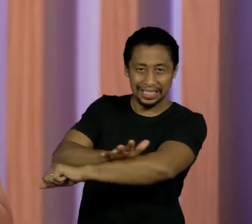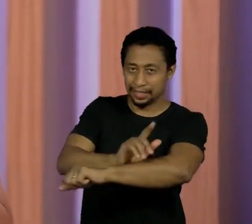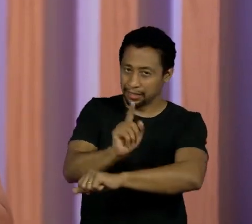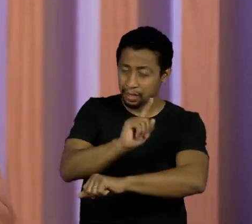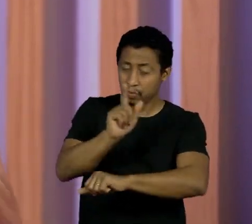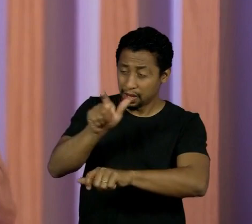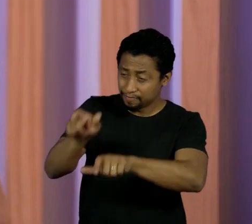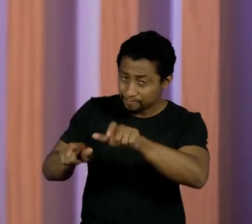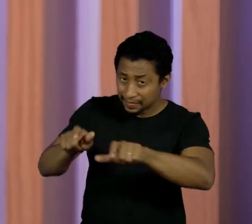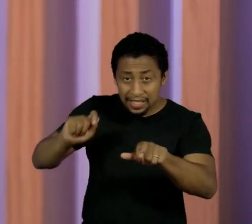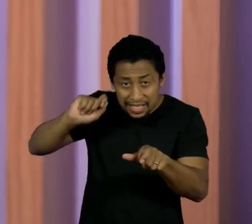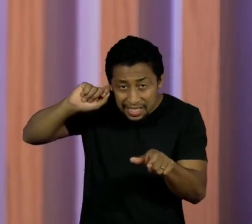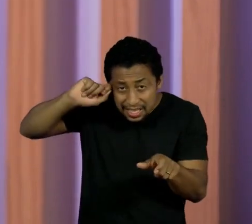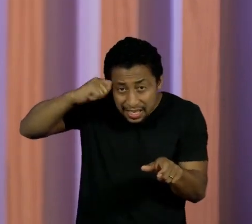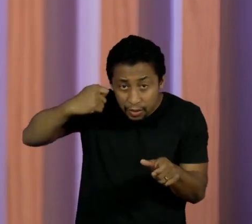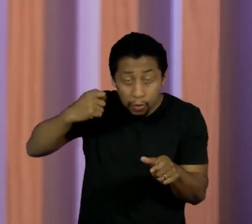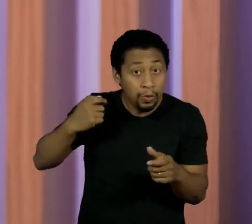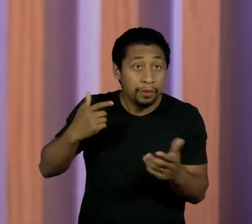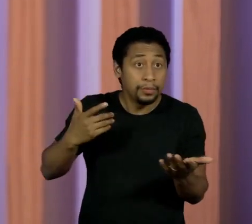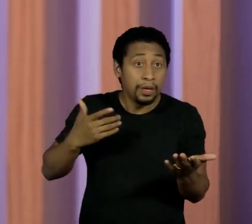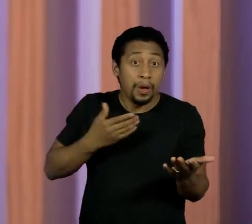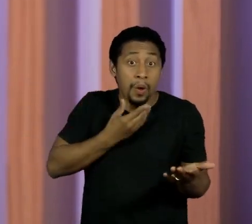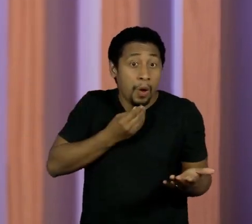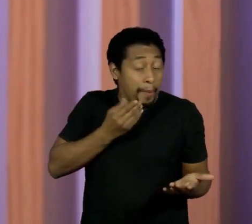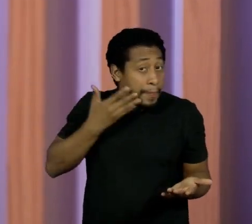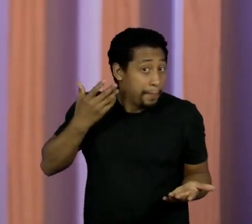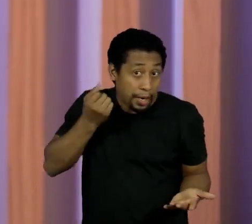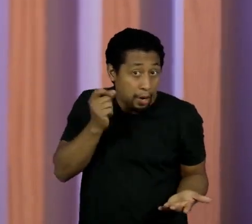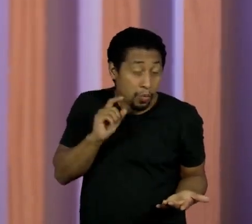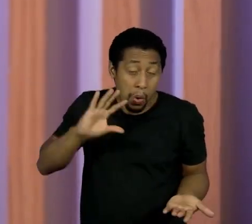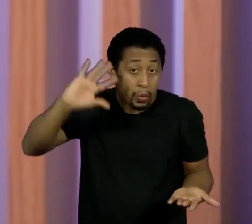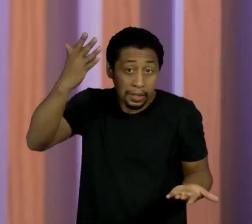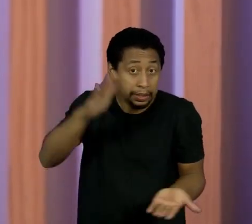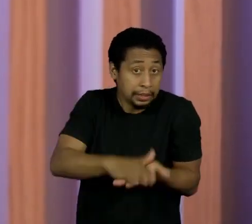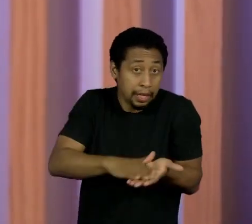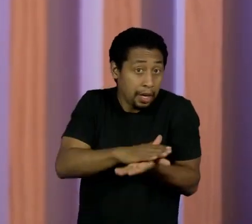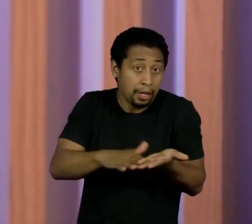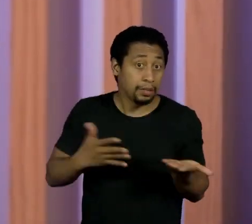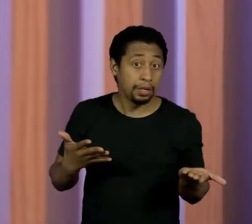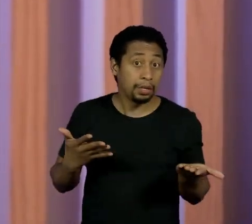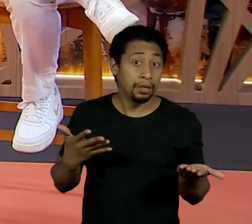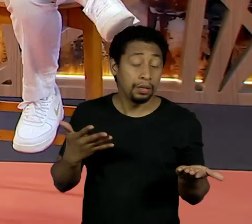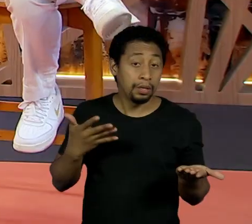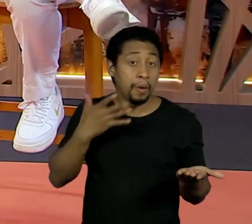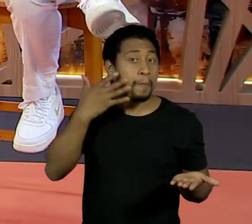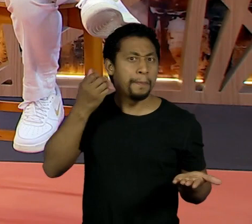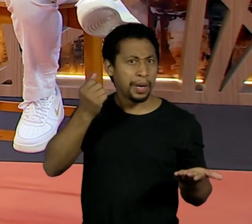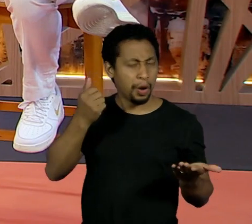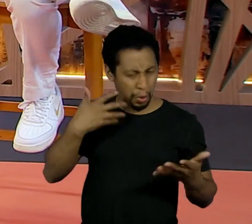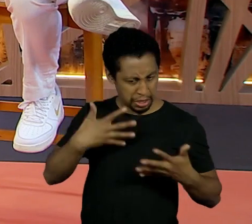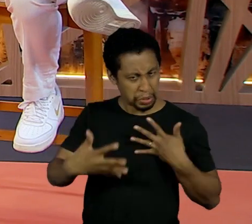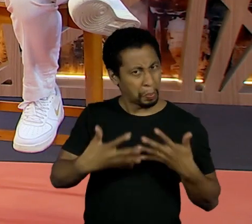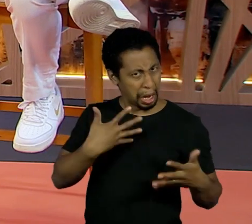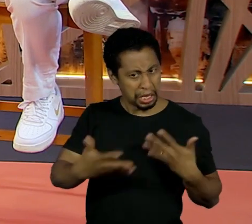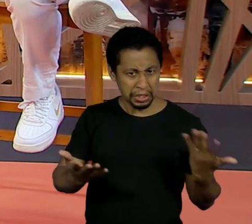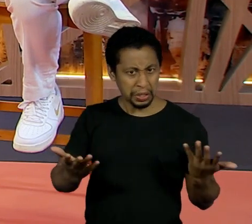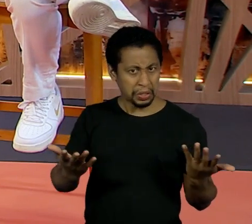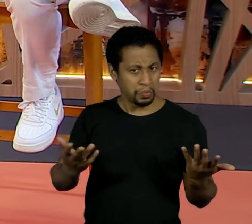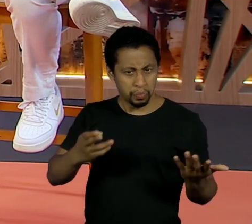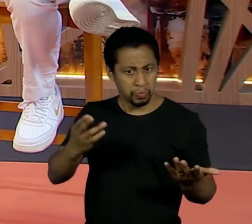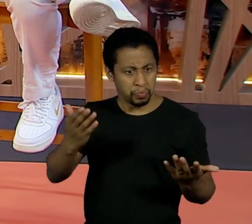brancos não são parados não assim. São. Porque senão, branco não é transparência. Perfeito. Branco é